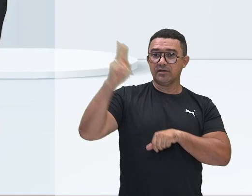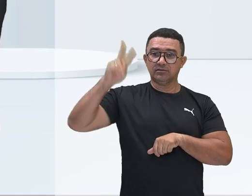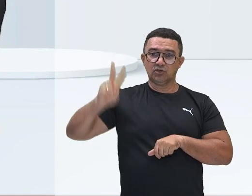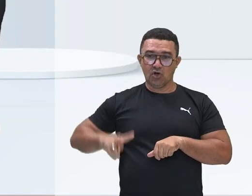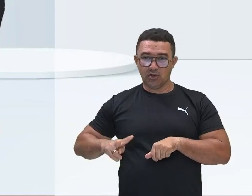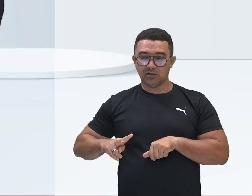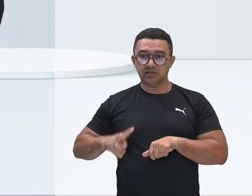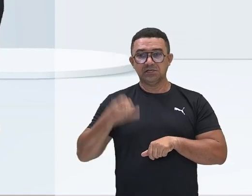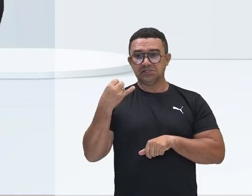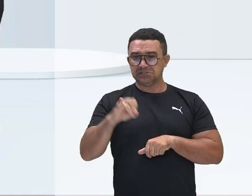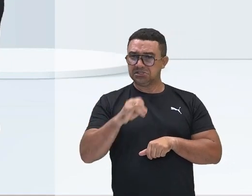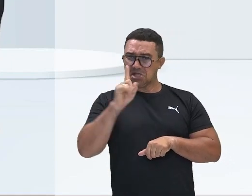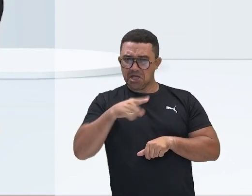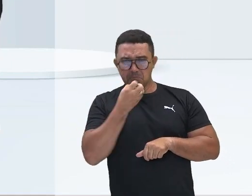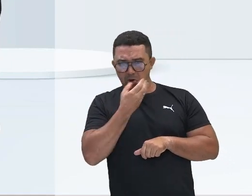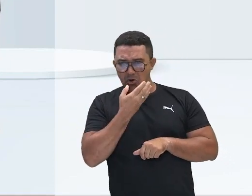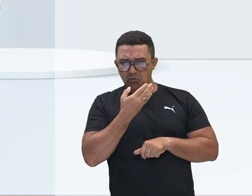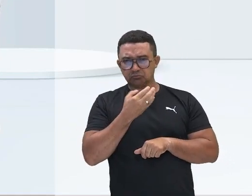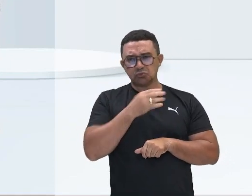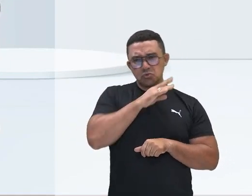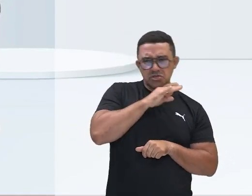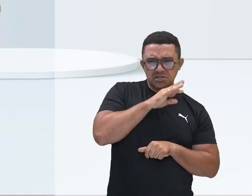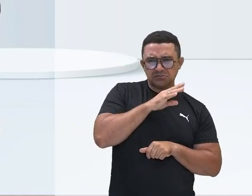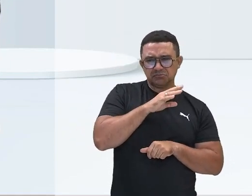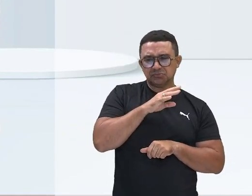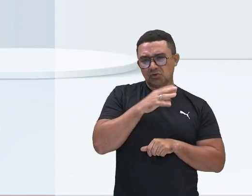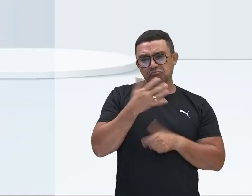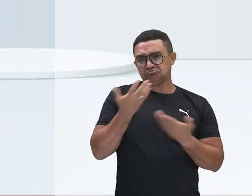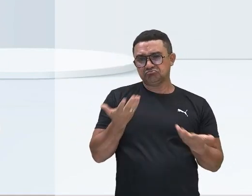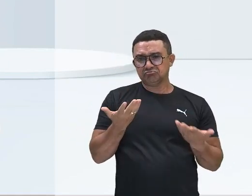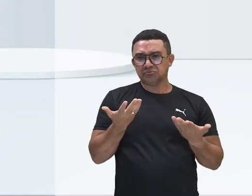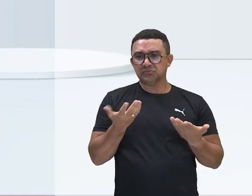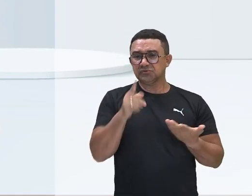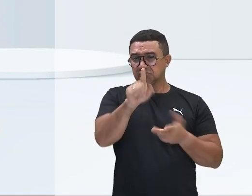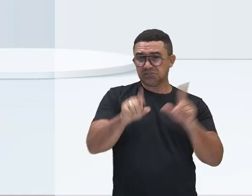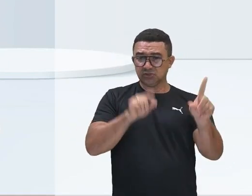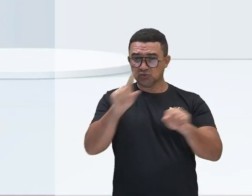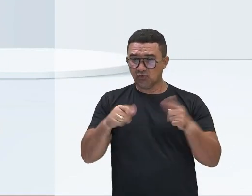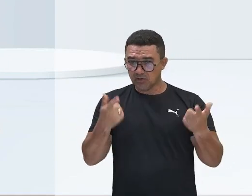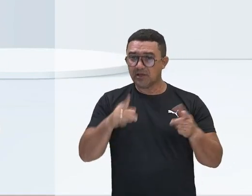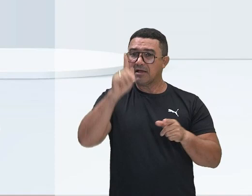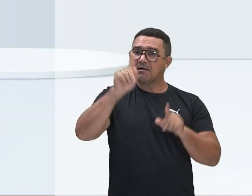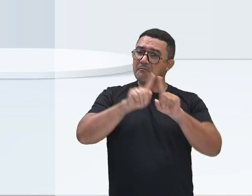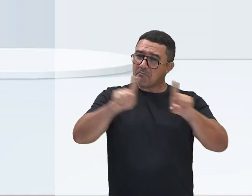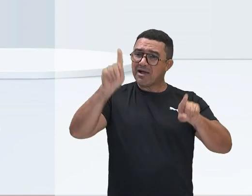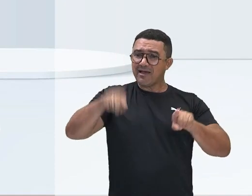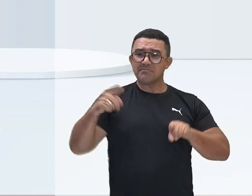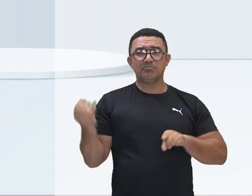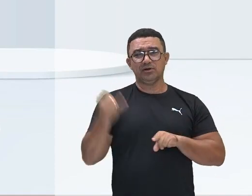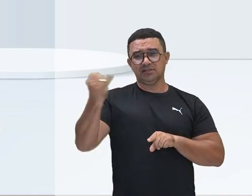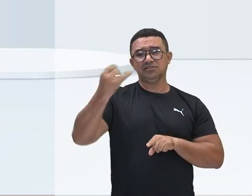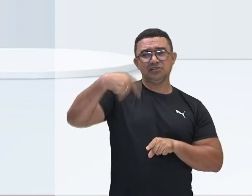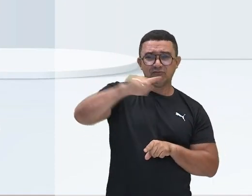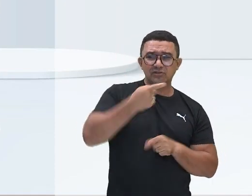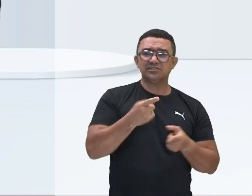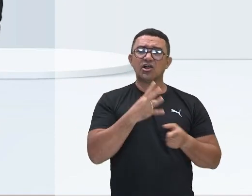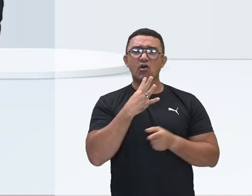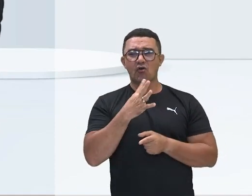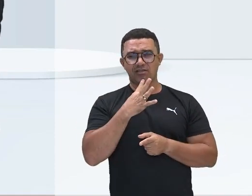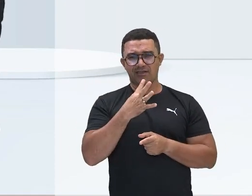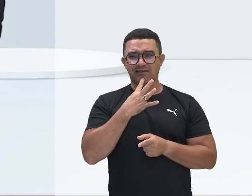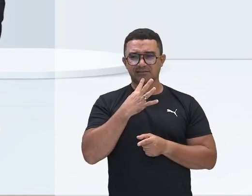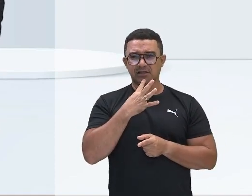vida. Se não é, ok, eu respeito, mas não serve para mim. Mas é importante que a gente conheça, para a gente poder